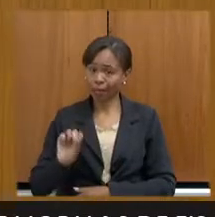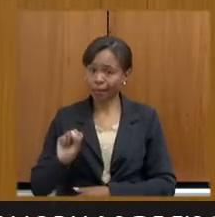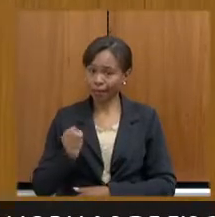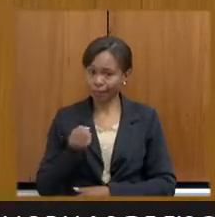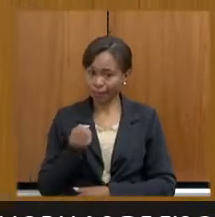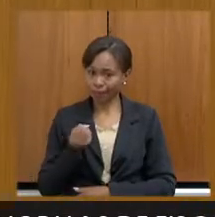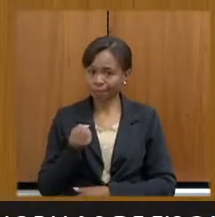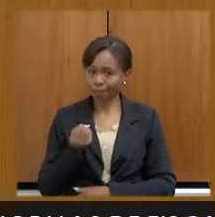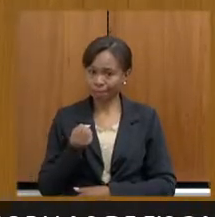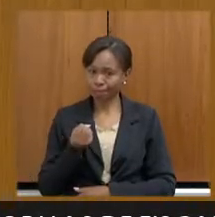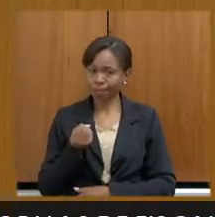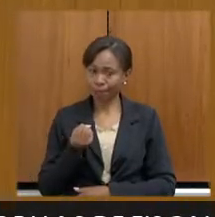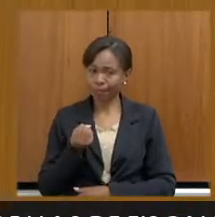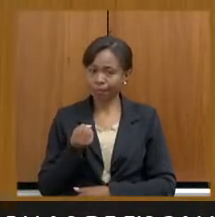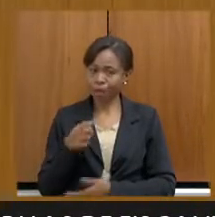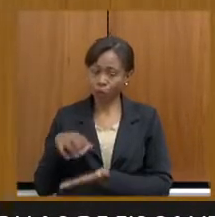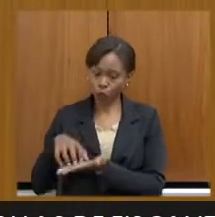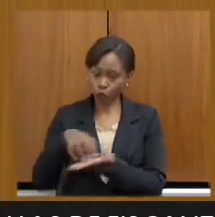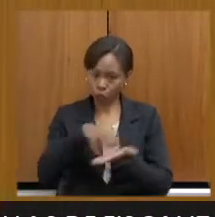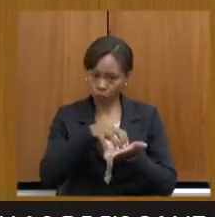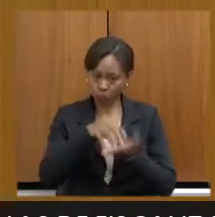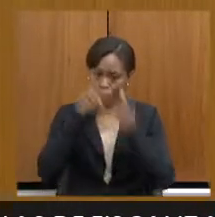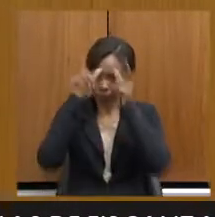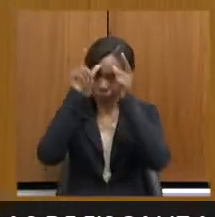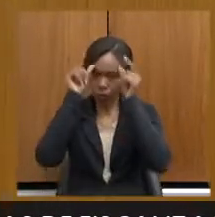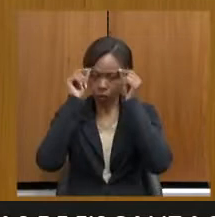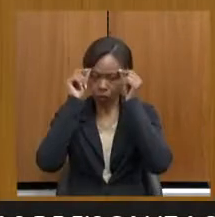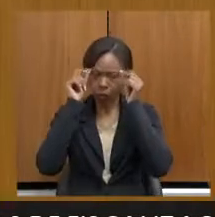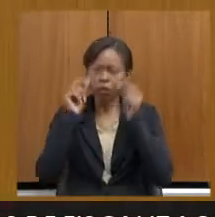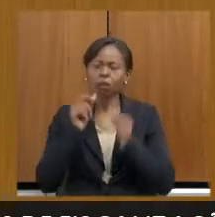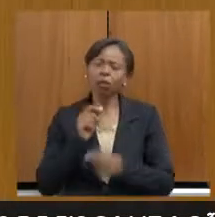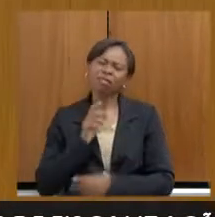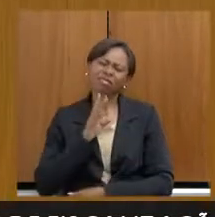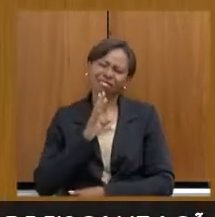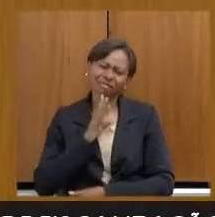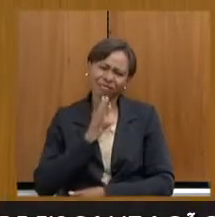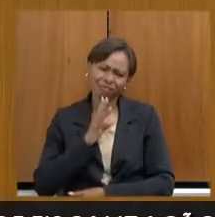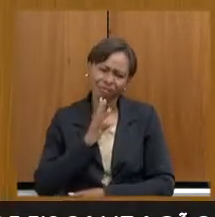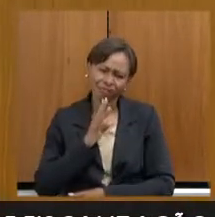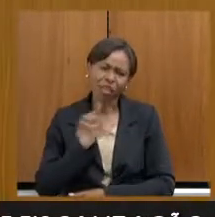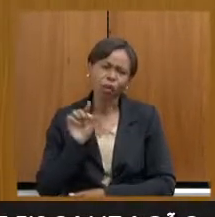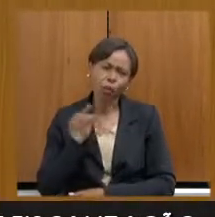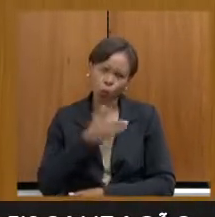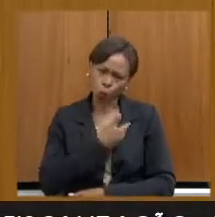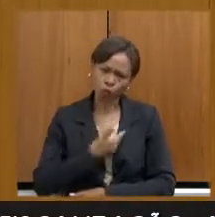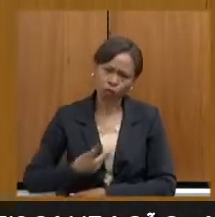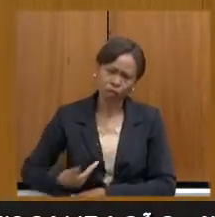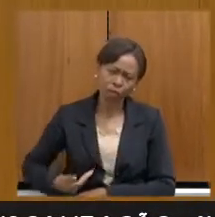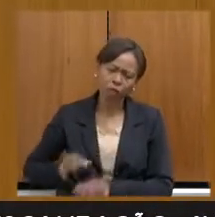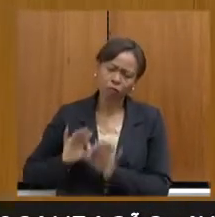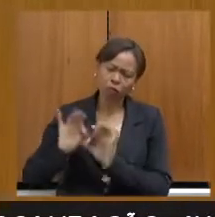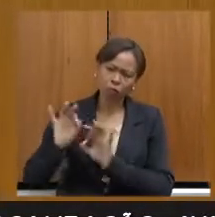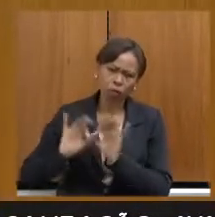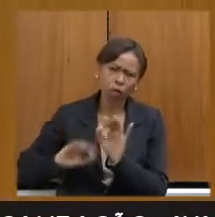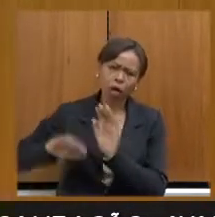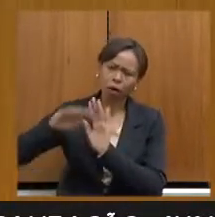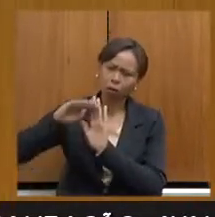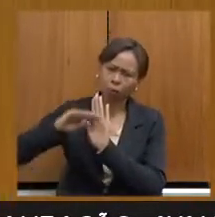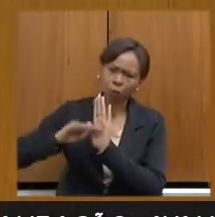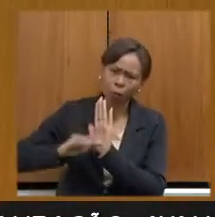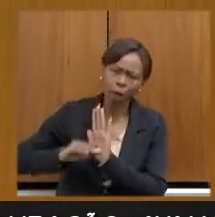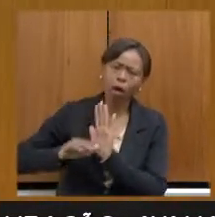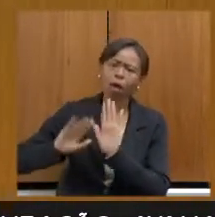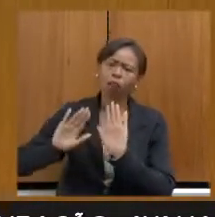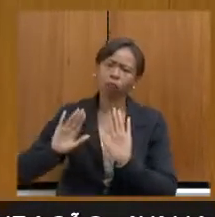o interesse do governo a programação programa de governo do governo Zema nas